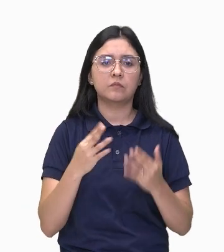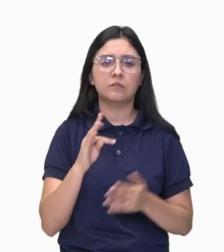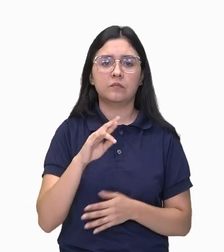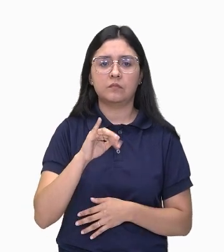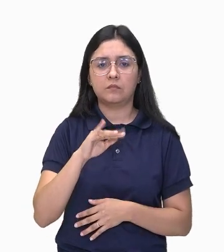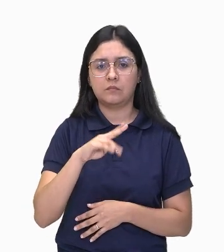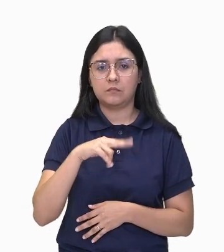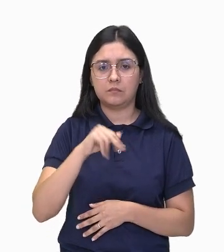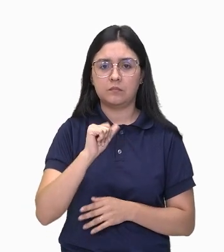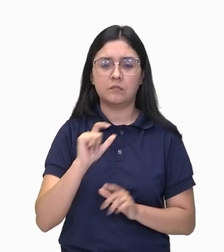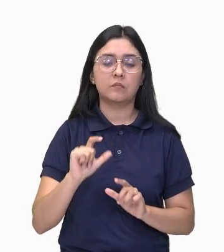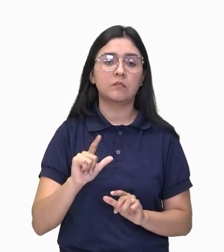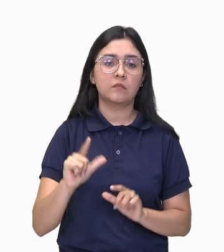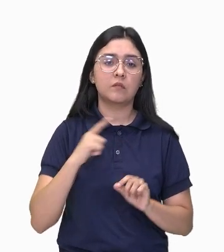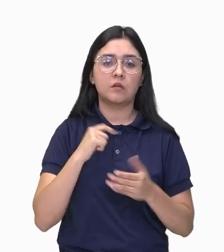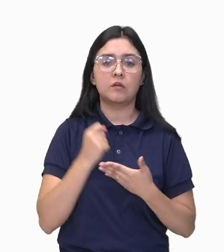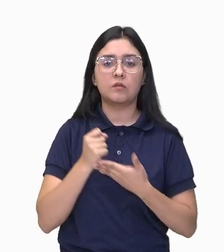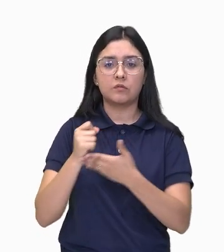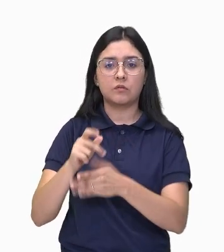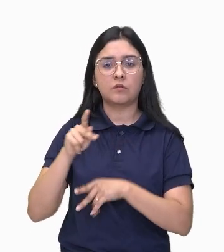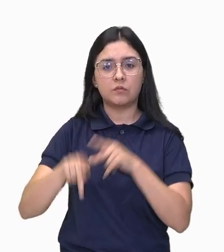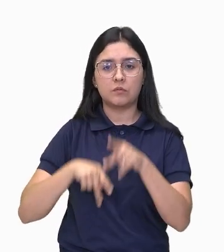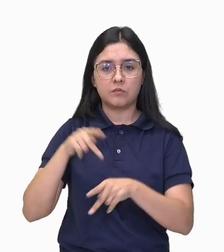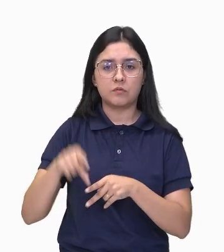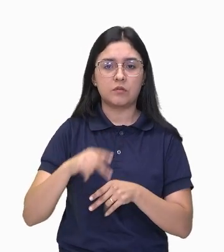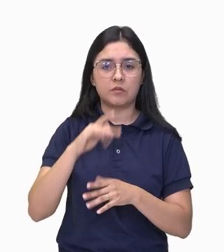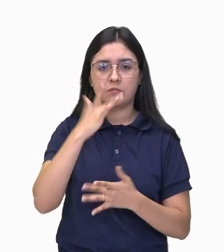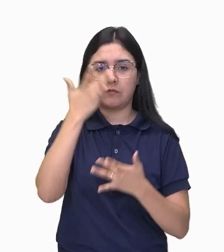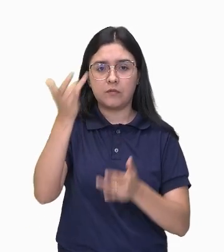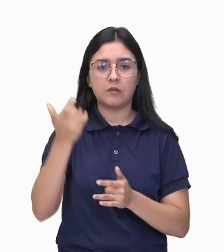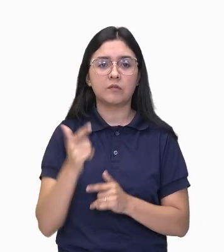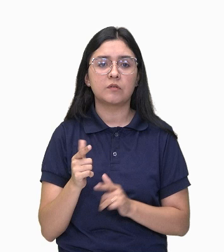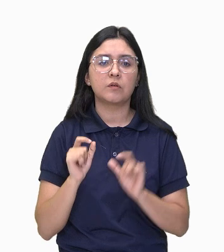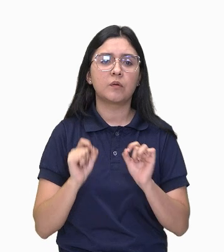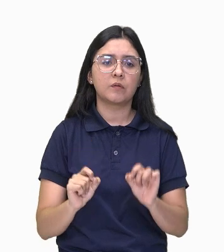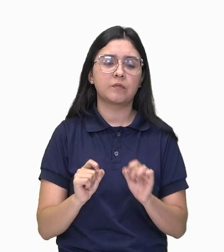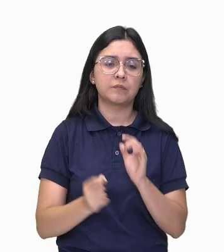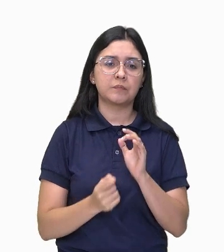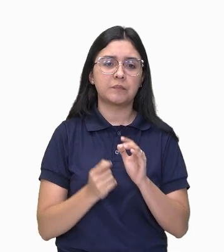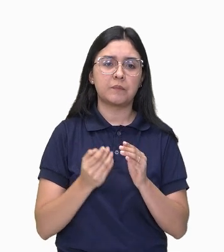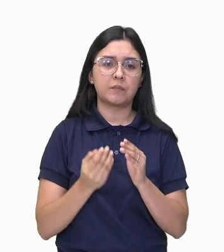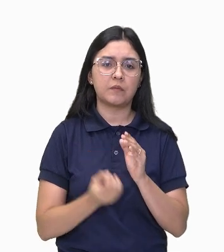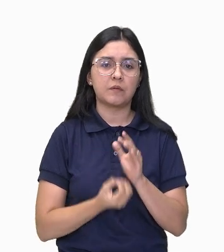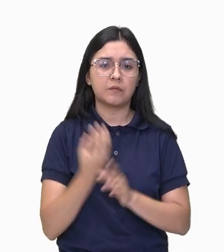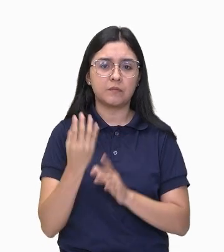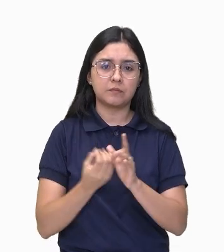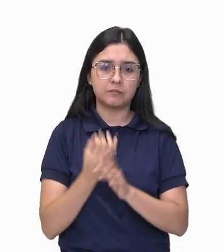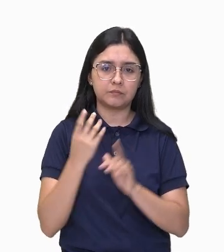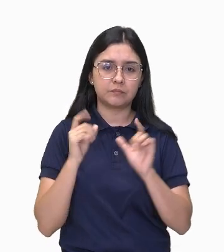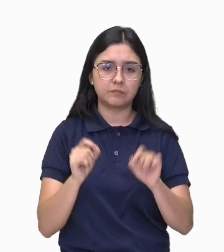julgaria os hereges, segundo a visão da Igreja Católica. Igualmente foi criada o Index Librorum